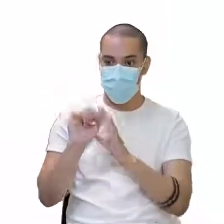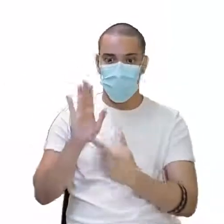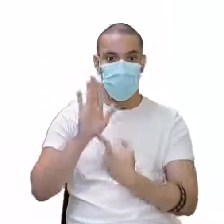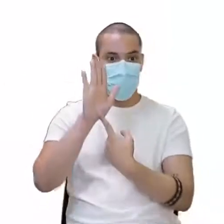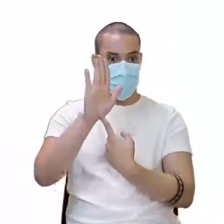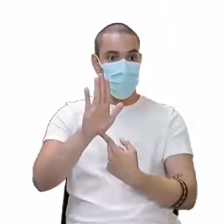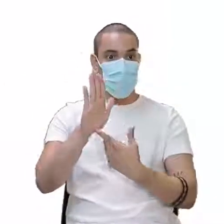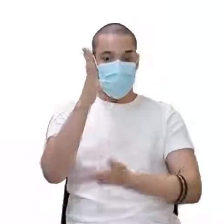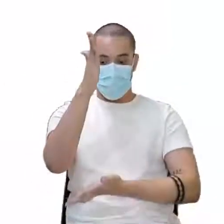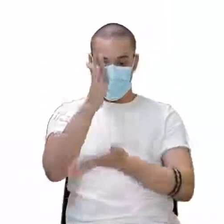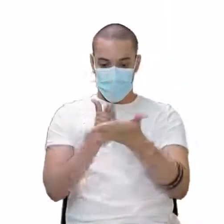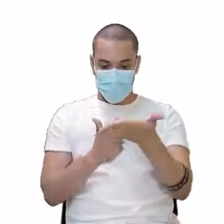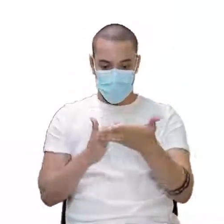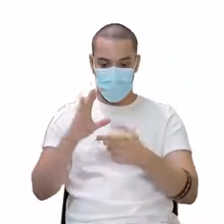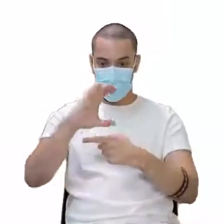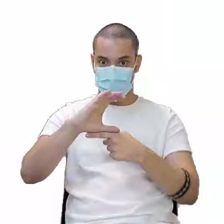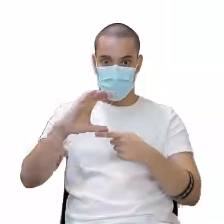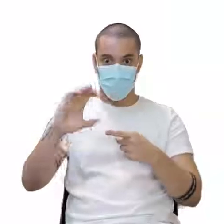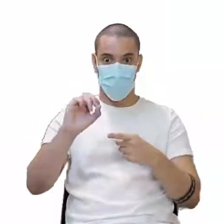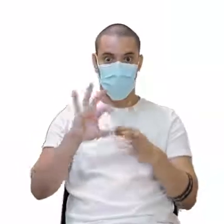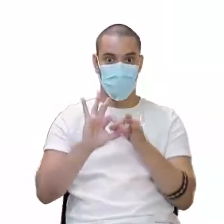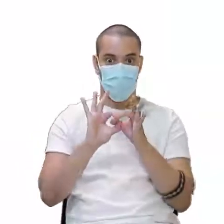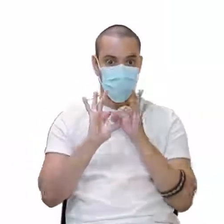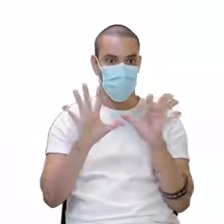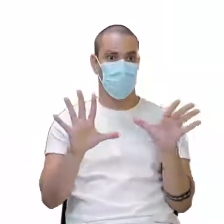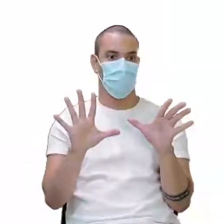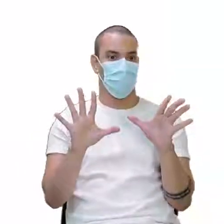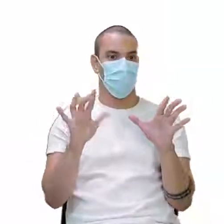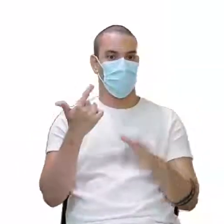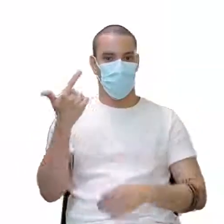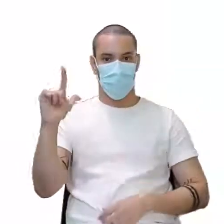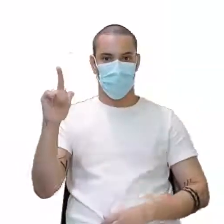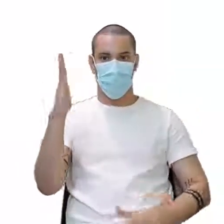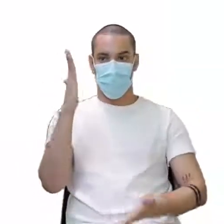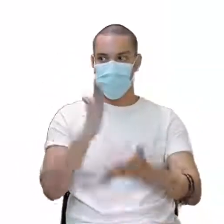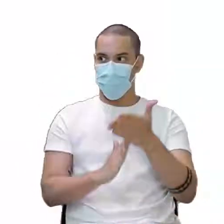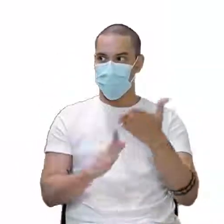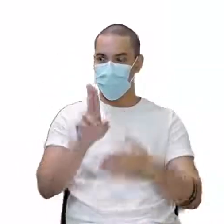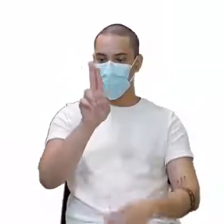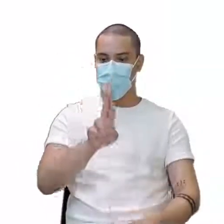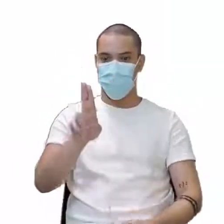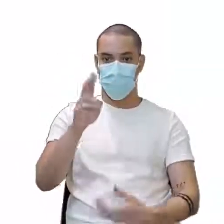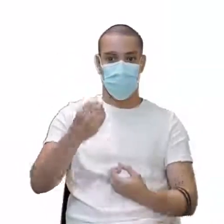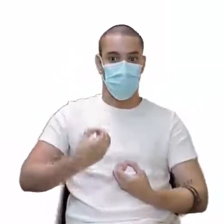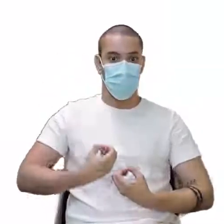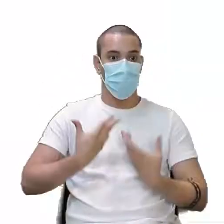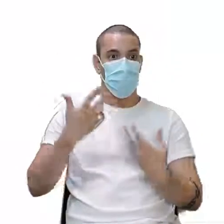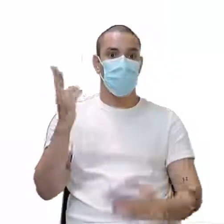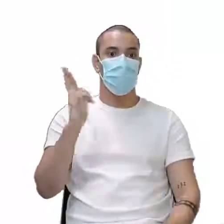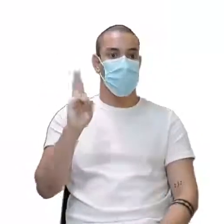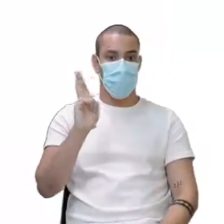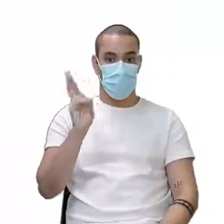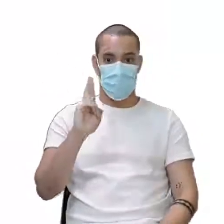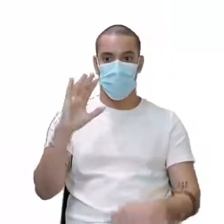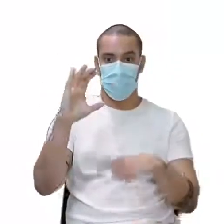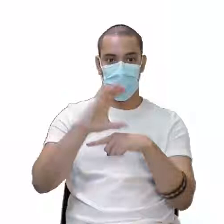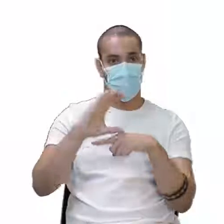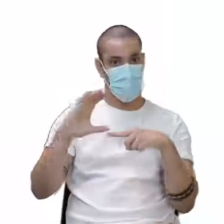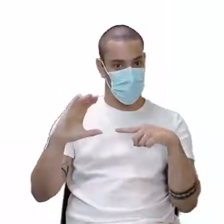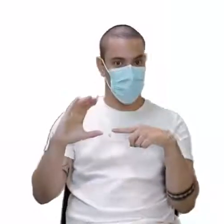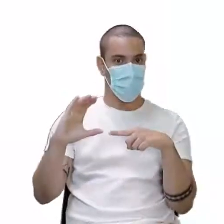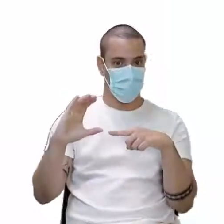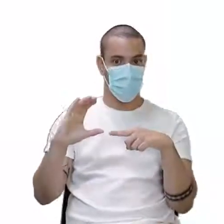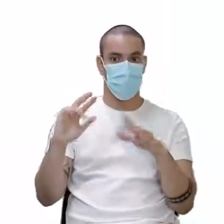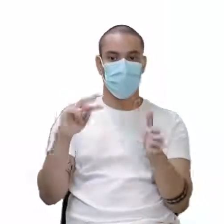absorvido vai ser liberado para a atmosfera e a outra metade vegetal para utilizar na produção de quem? Dos carboidratos,